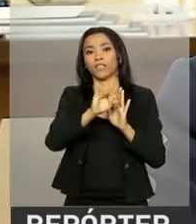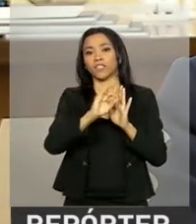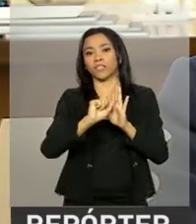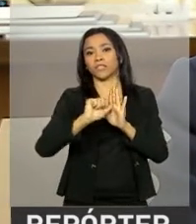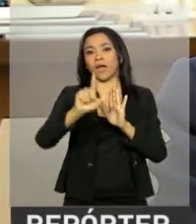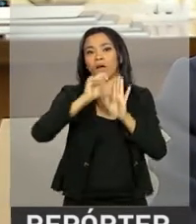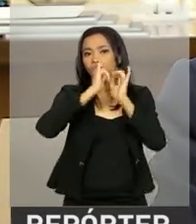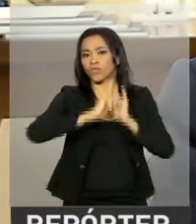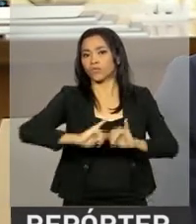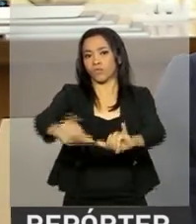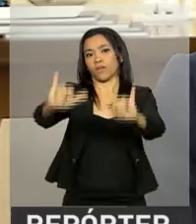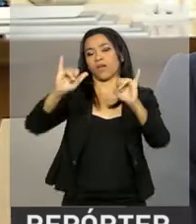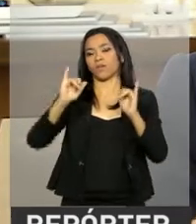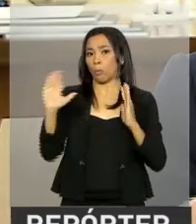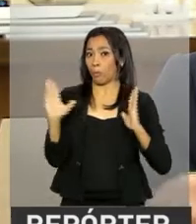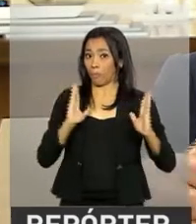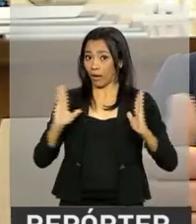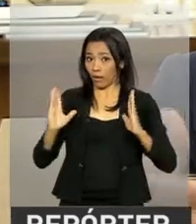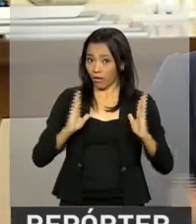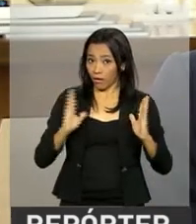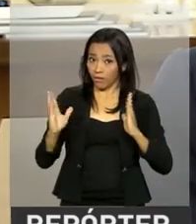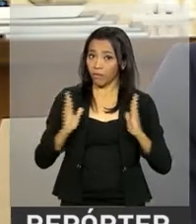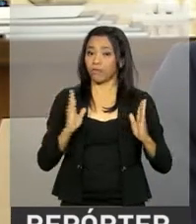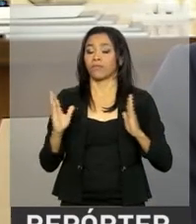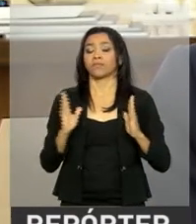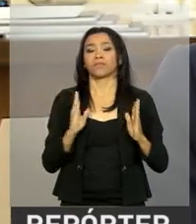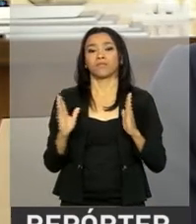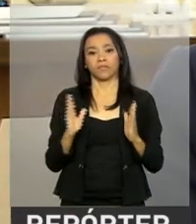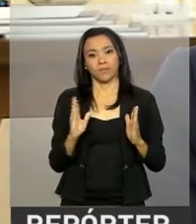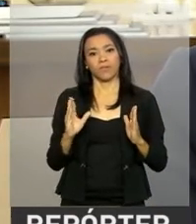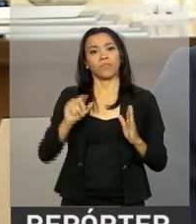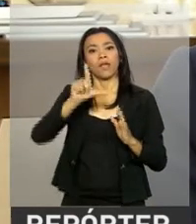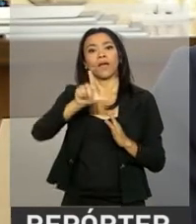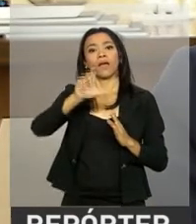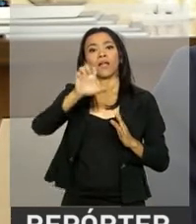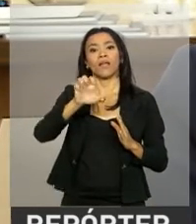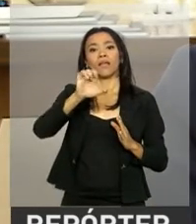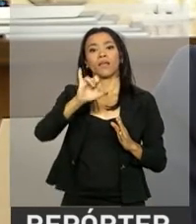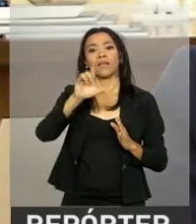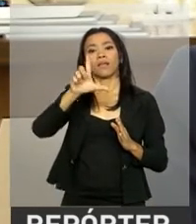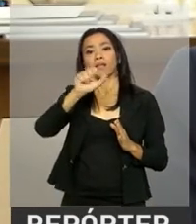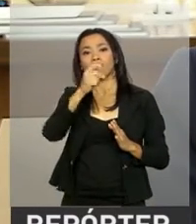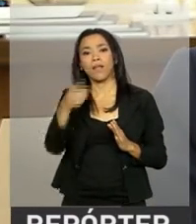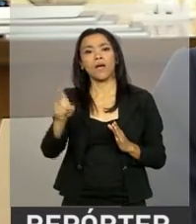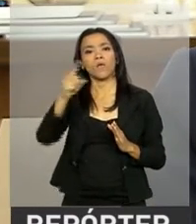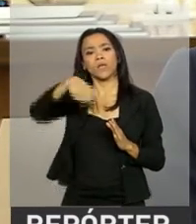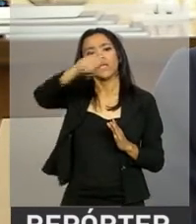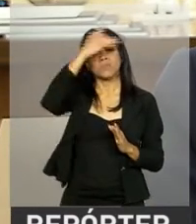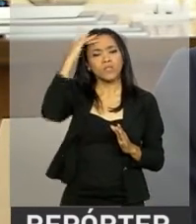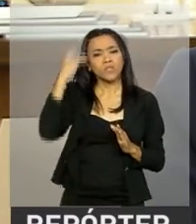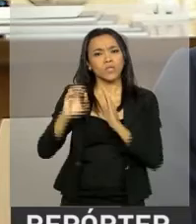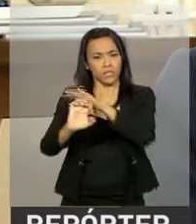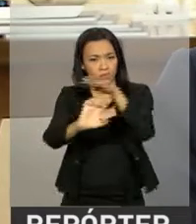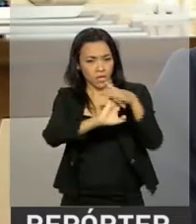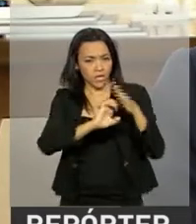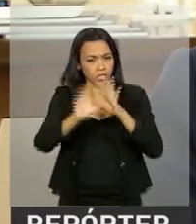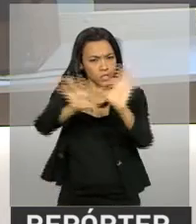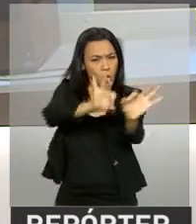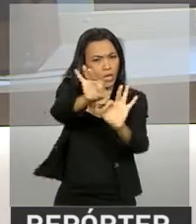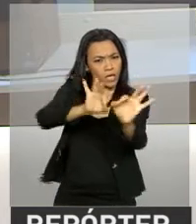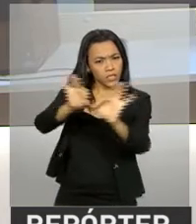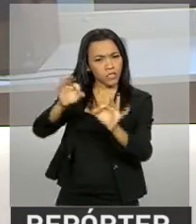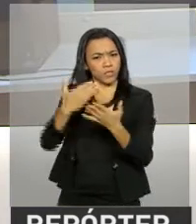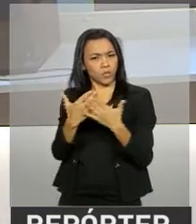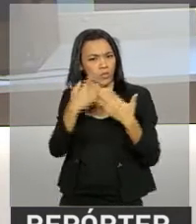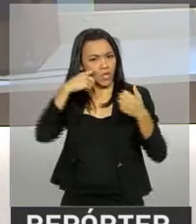o prazo é previsto para leilão para que as pessoas se organizem estudem a vale